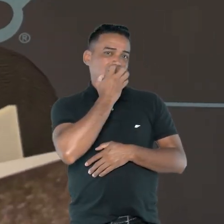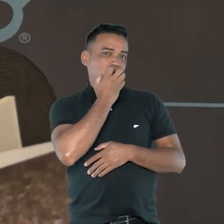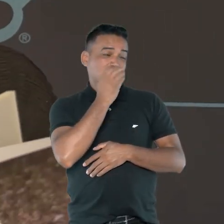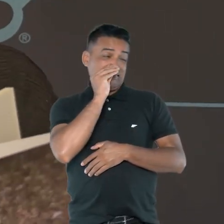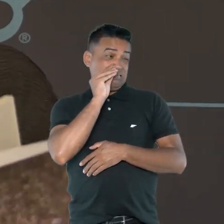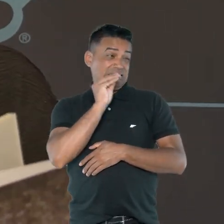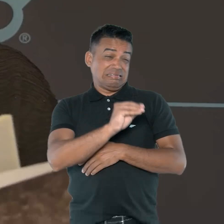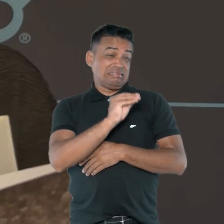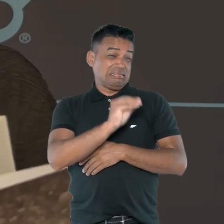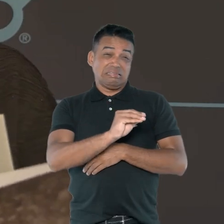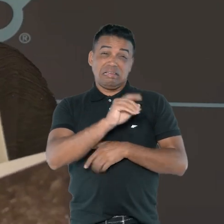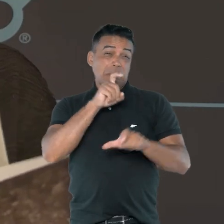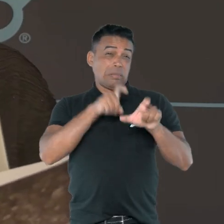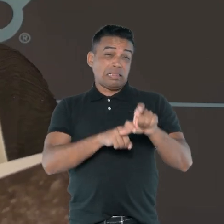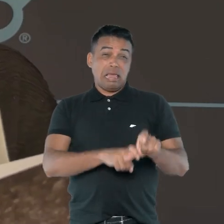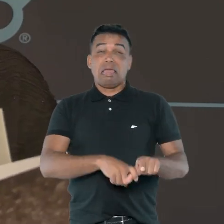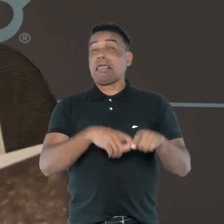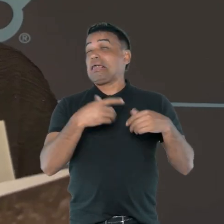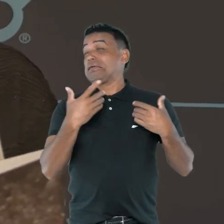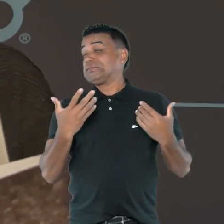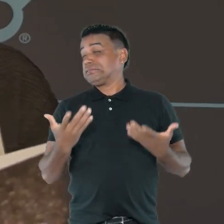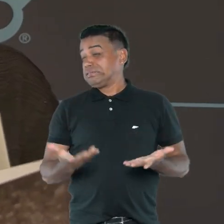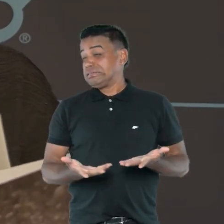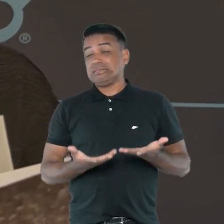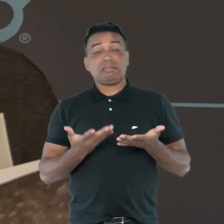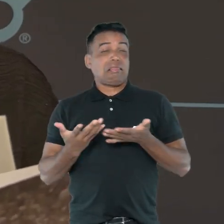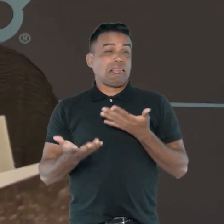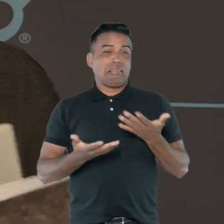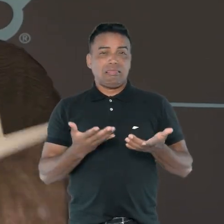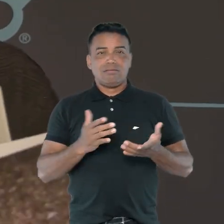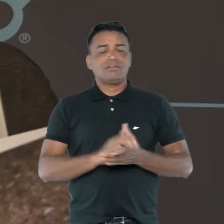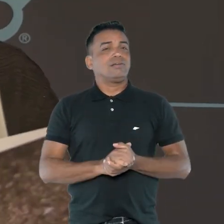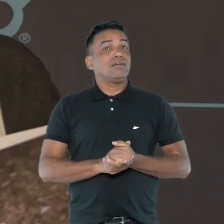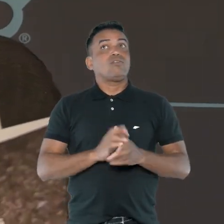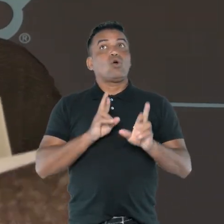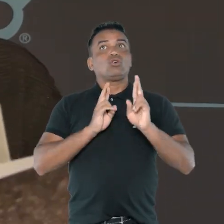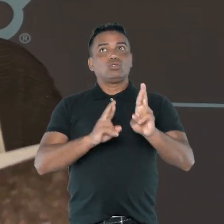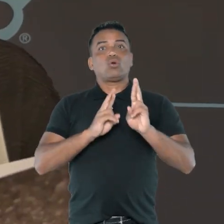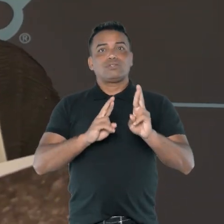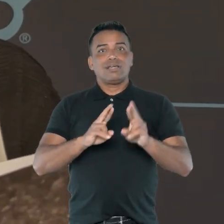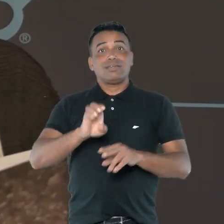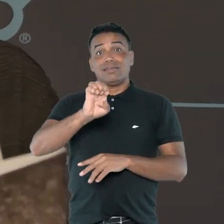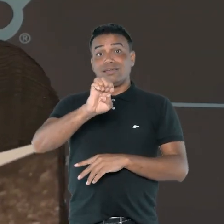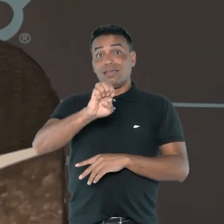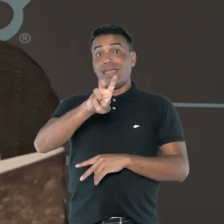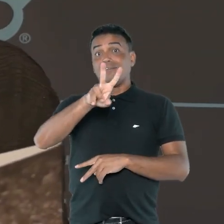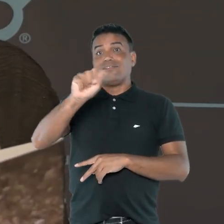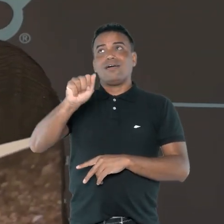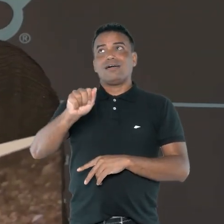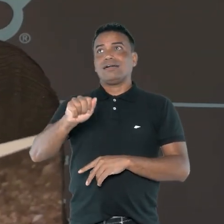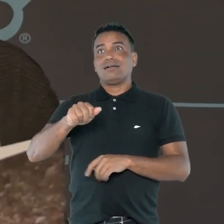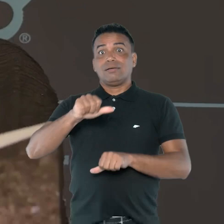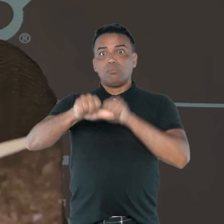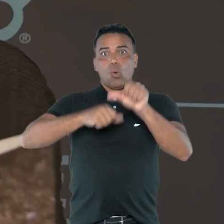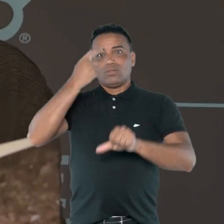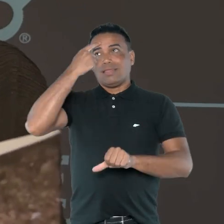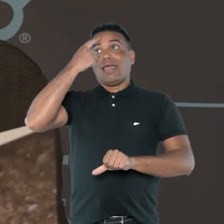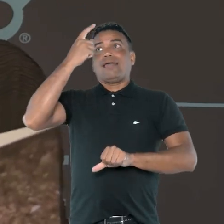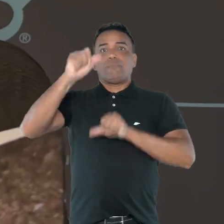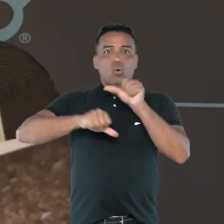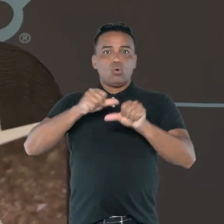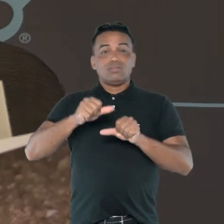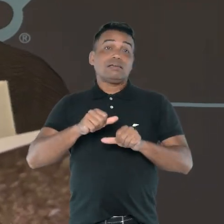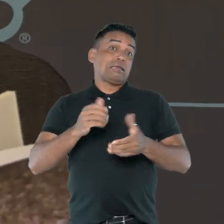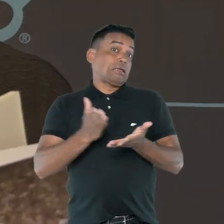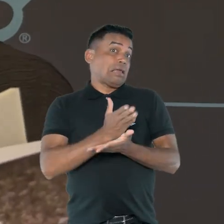cachorros. Desprezo sua dependência e disponibilidade. Eu vou torcer para que Eva tenha essa ideia dissipada ao longo dos anos.